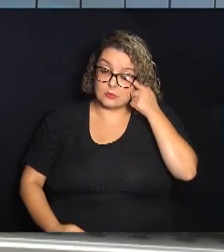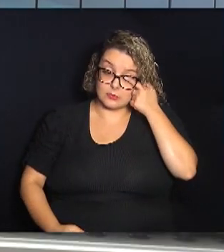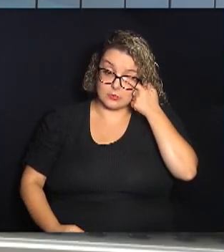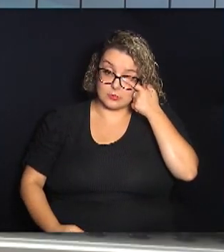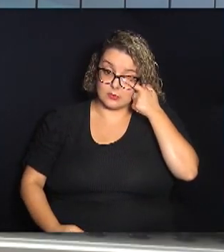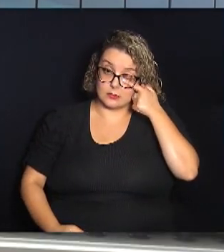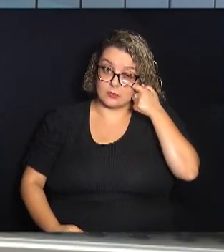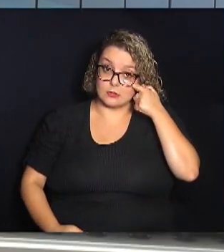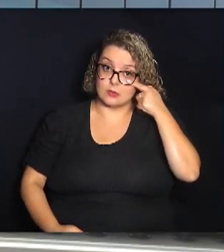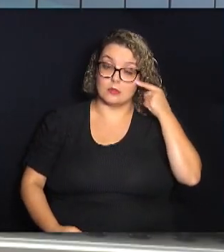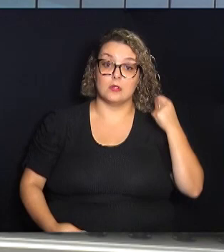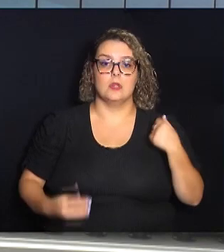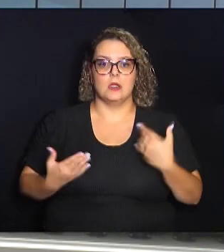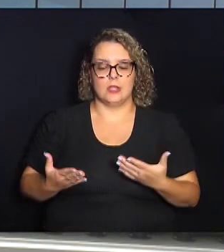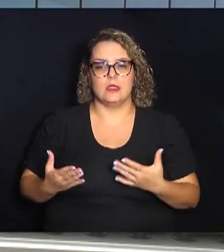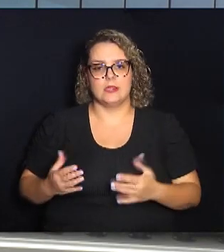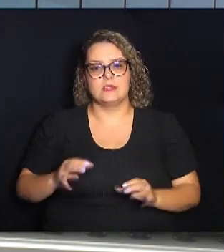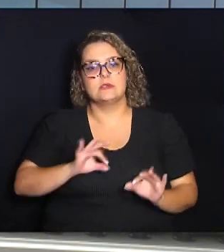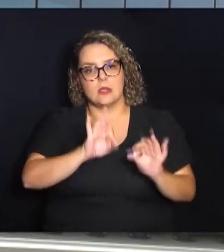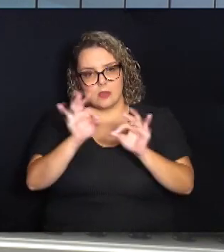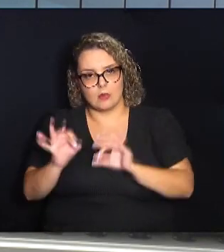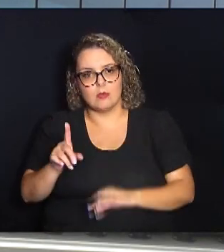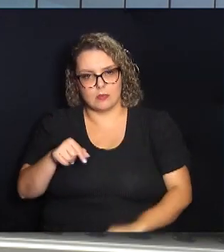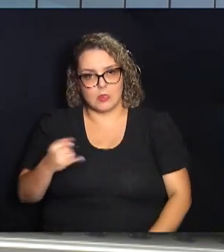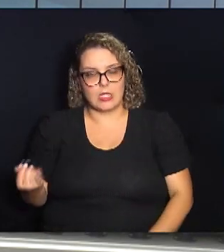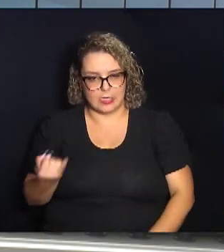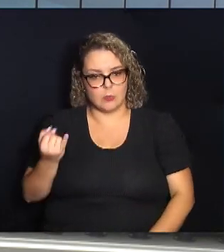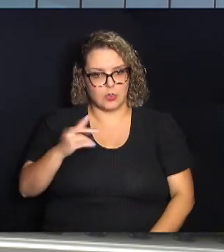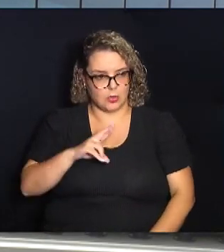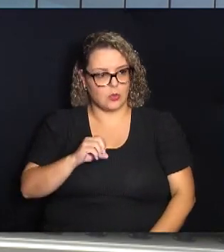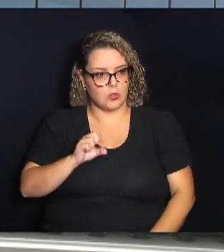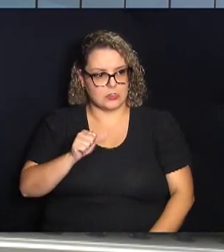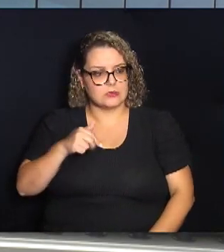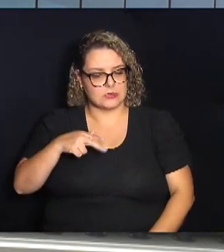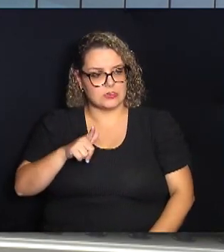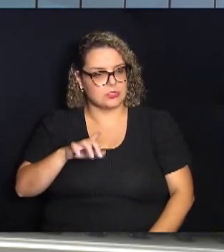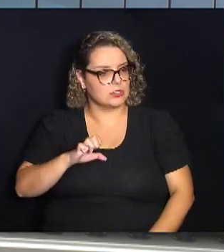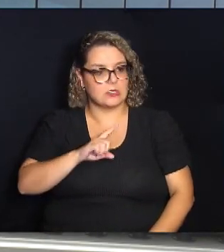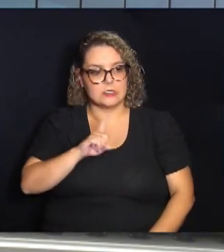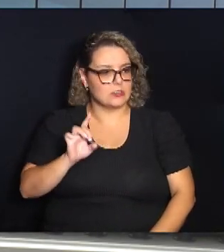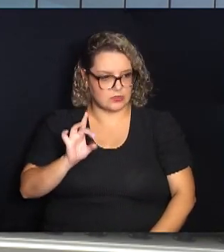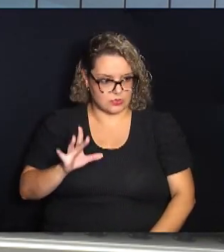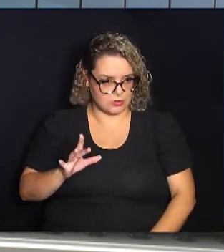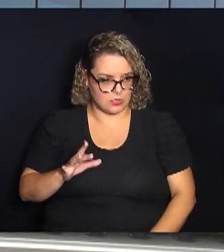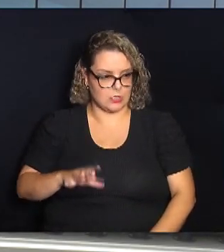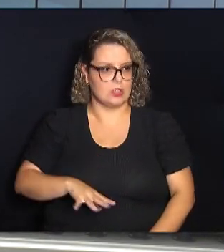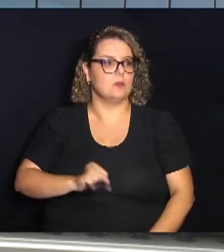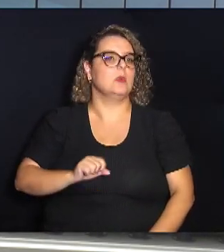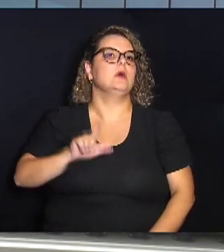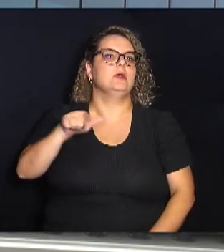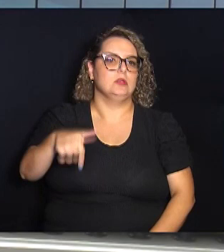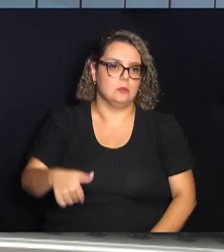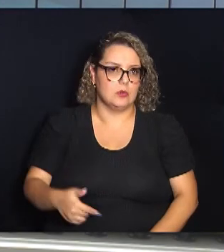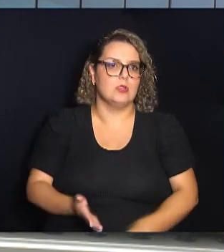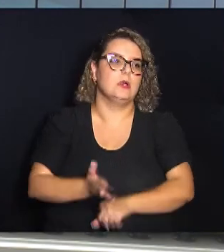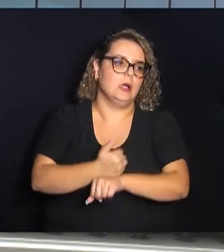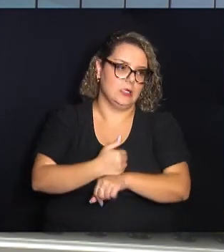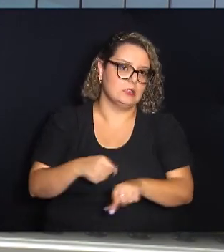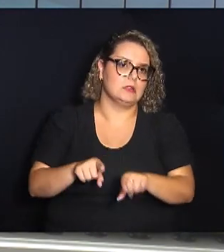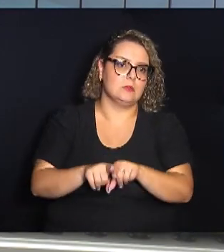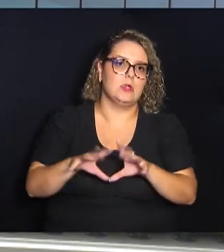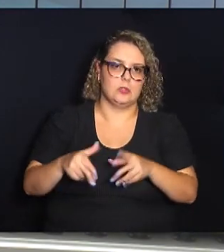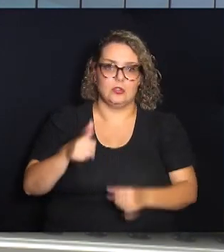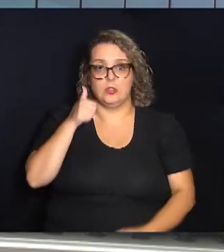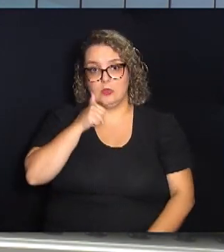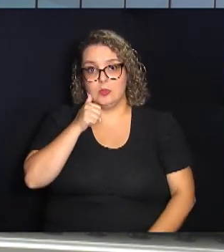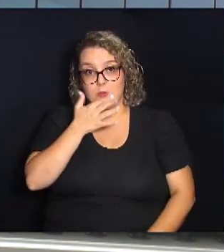Esse acompanhamento, né, Rosângela, ele é fundamental, né, não só na menopausa, pós-menopausa, antes também, né, toda mulher tem